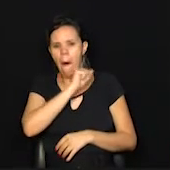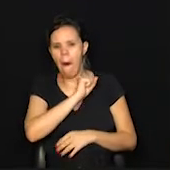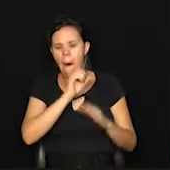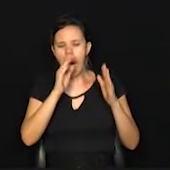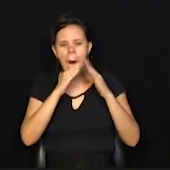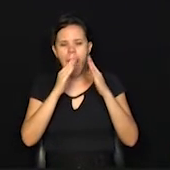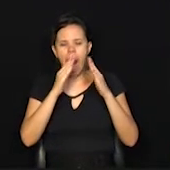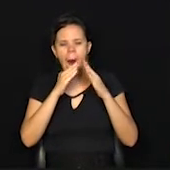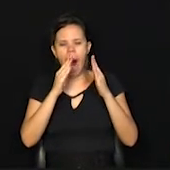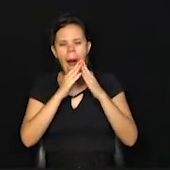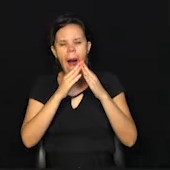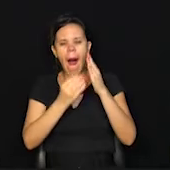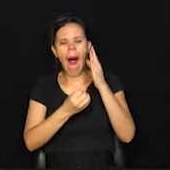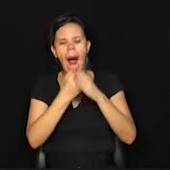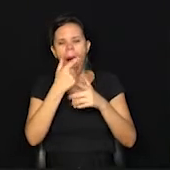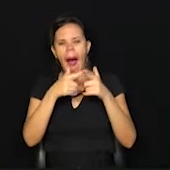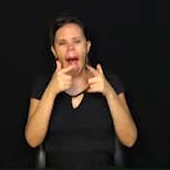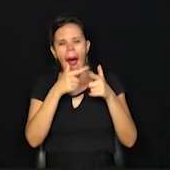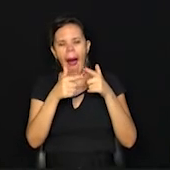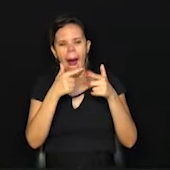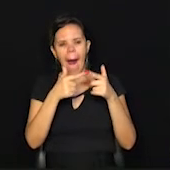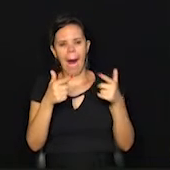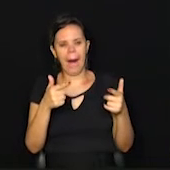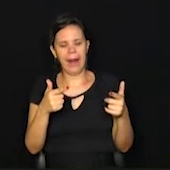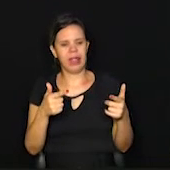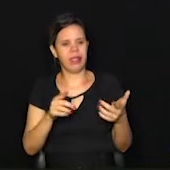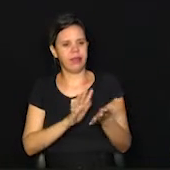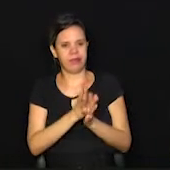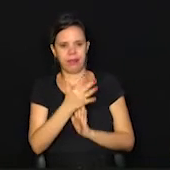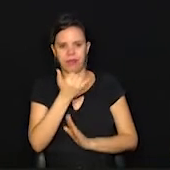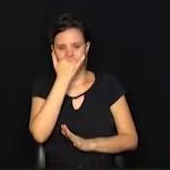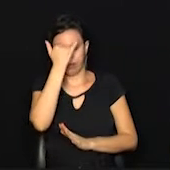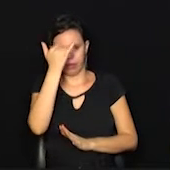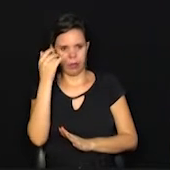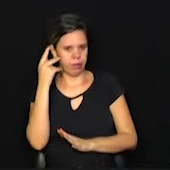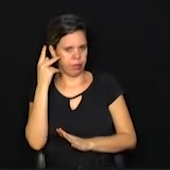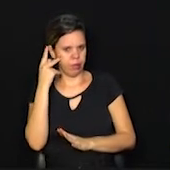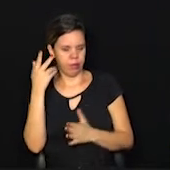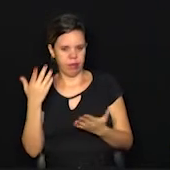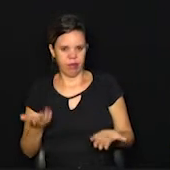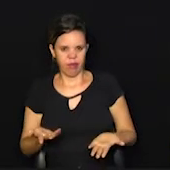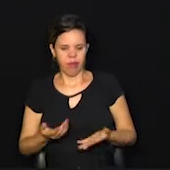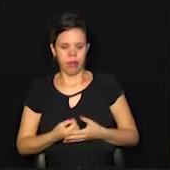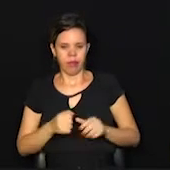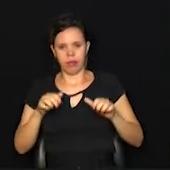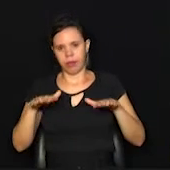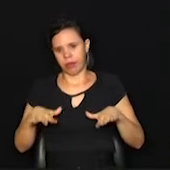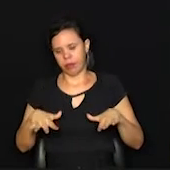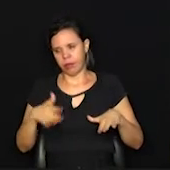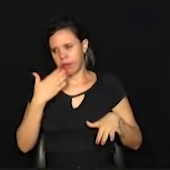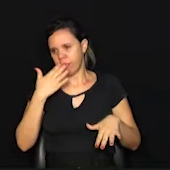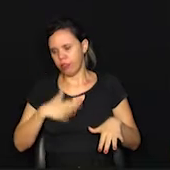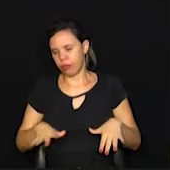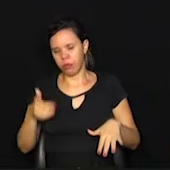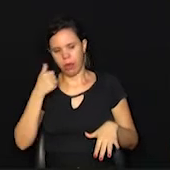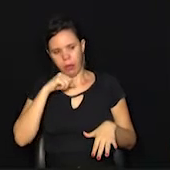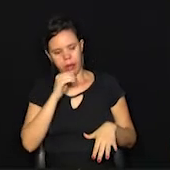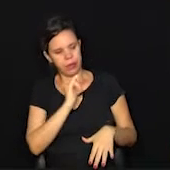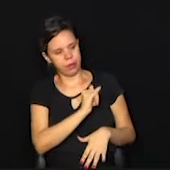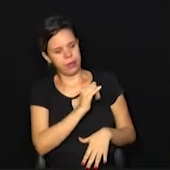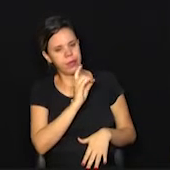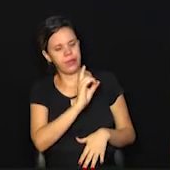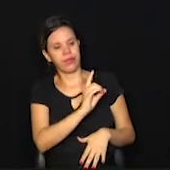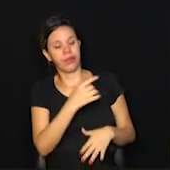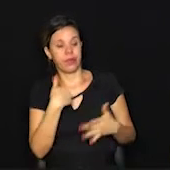casa de que tinha ocorrido alguma coisa de São Paulo essa da minha mãe é chega falar